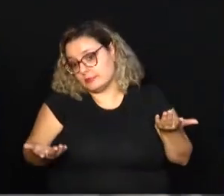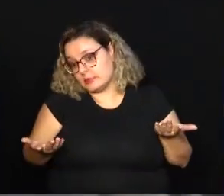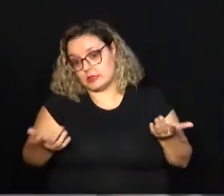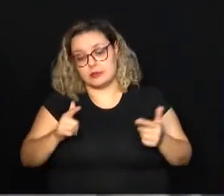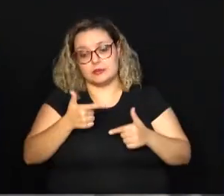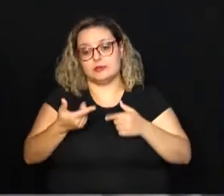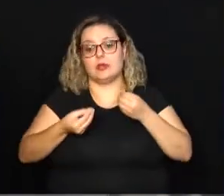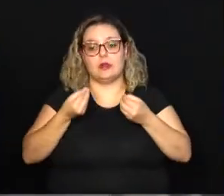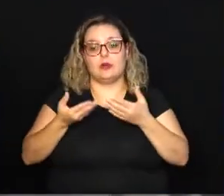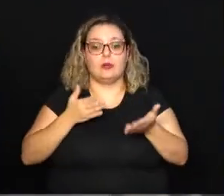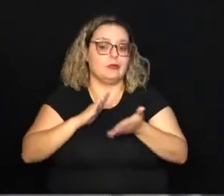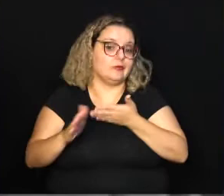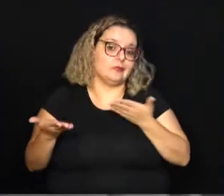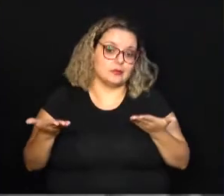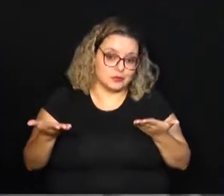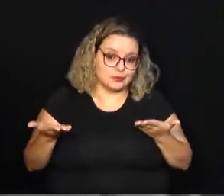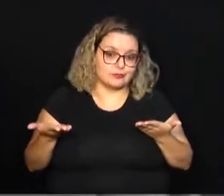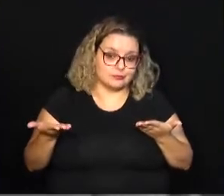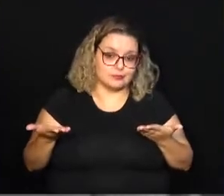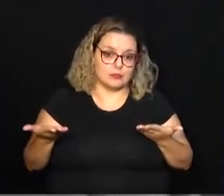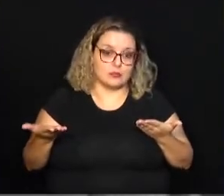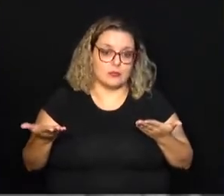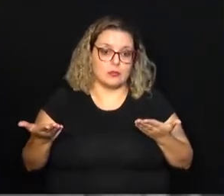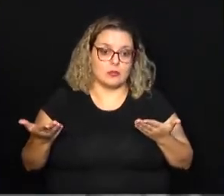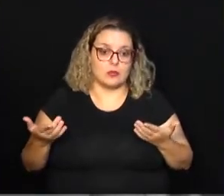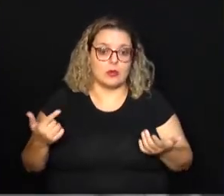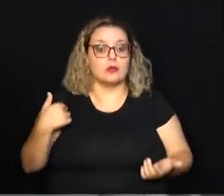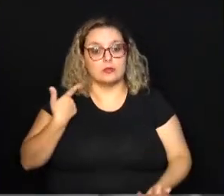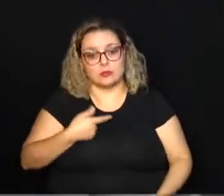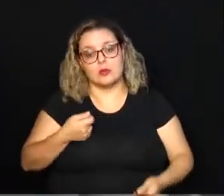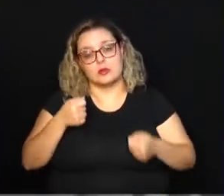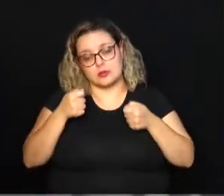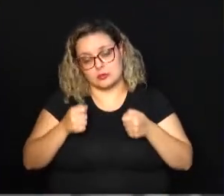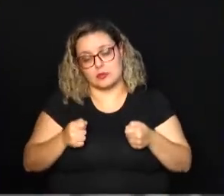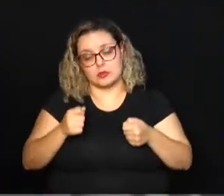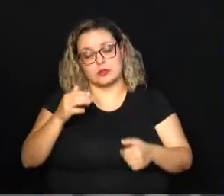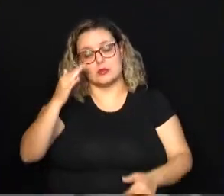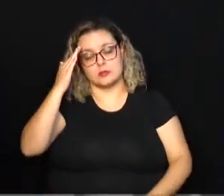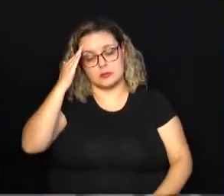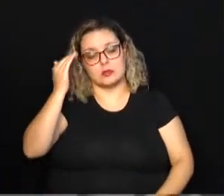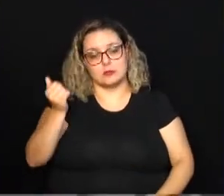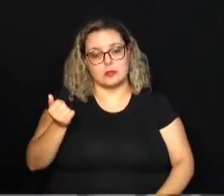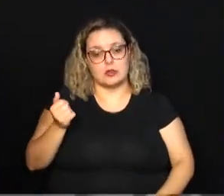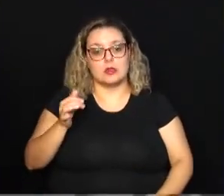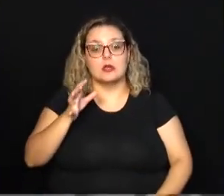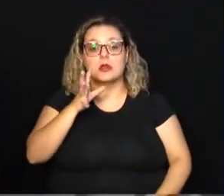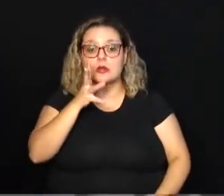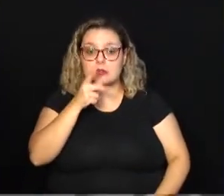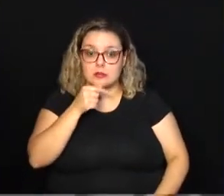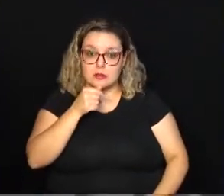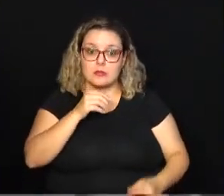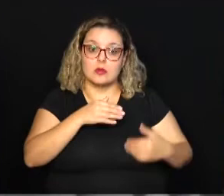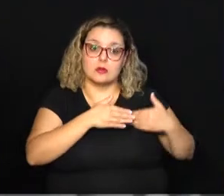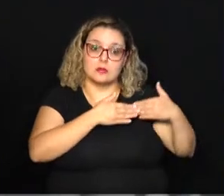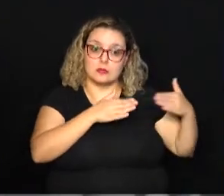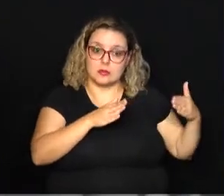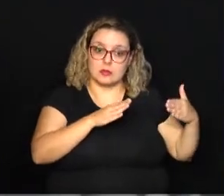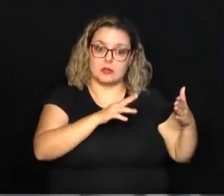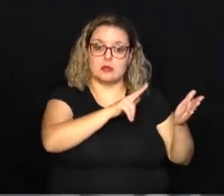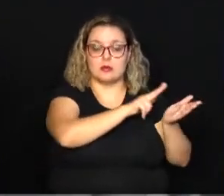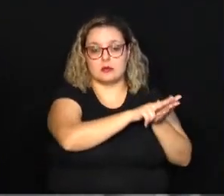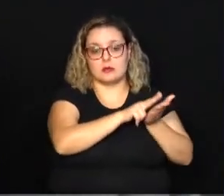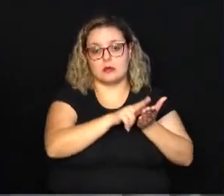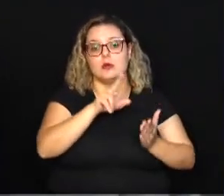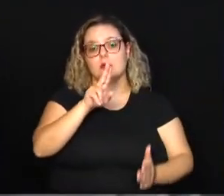tem como fugir disso. E pode apostar, ou podemos apostar, que a demora em liberar a AMI para montar a UTI foi por